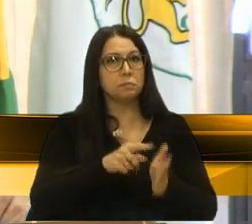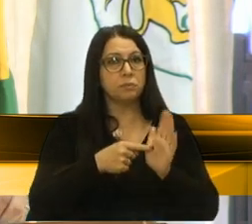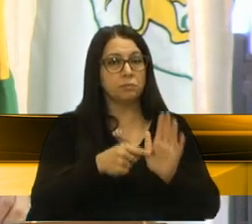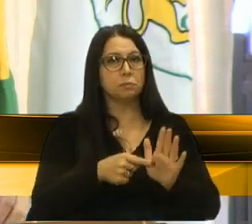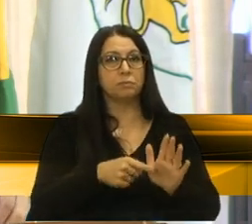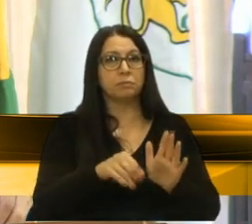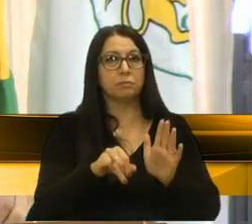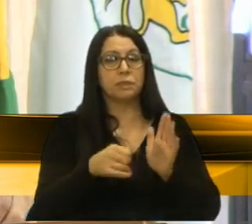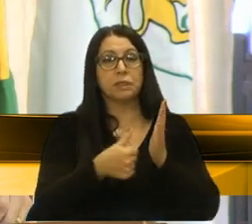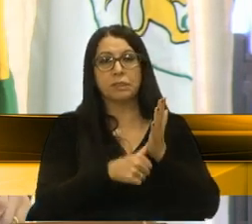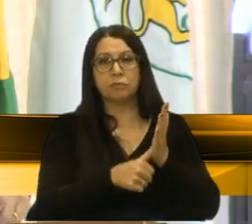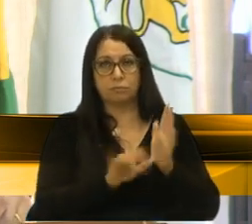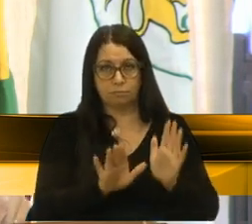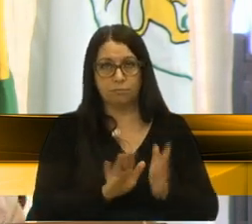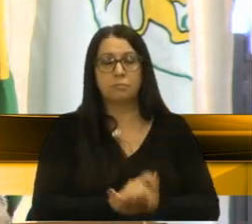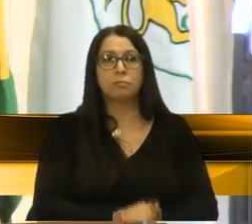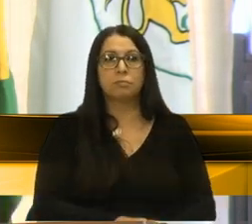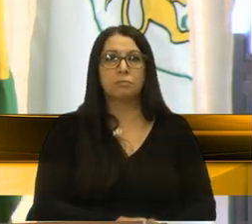identidade.